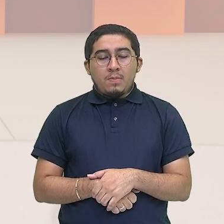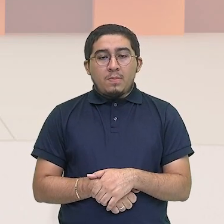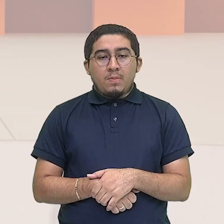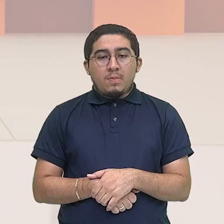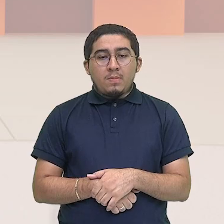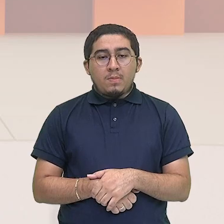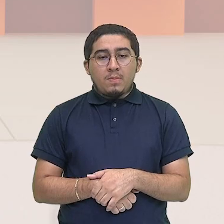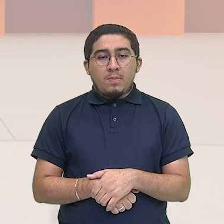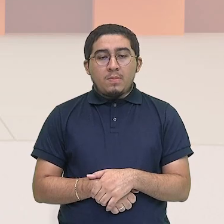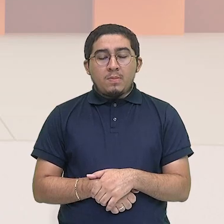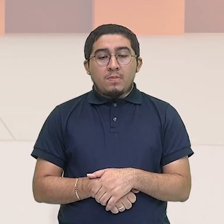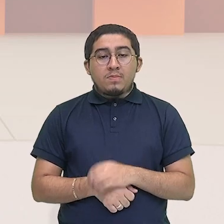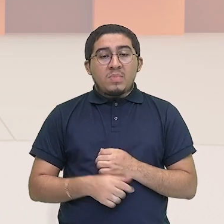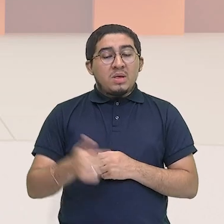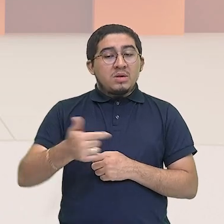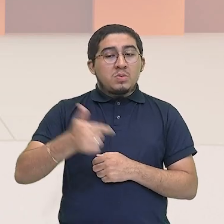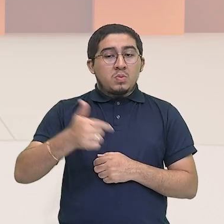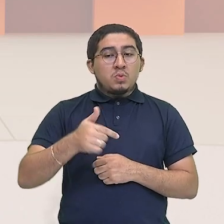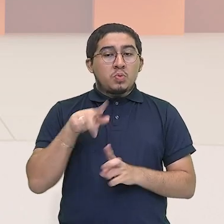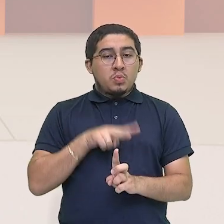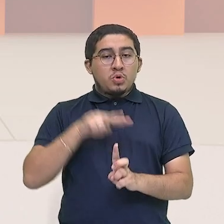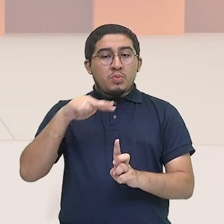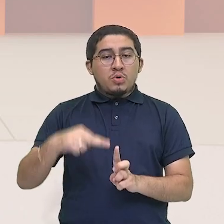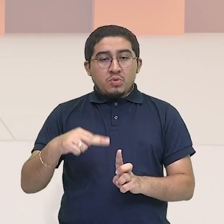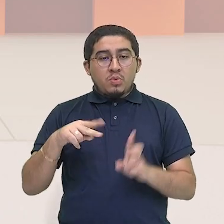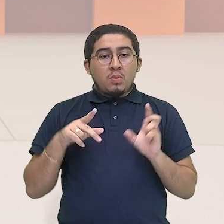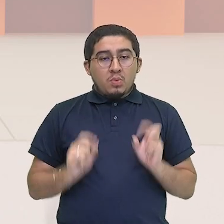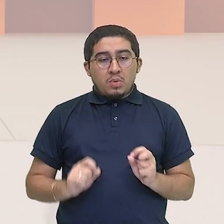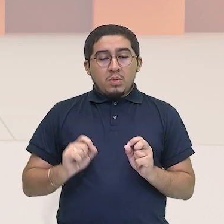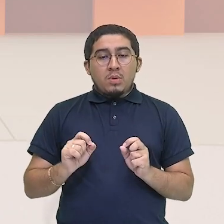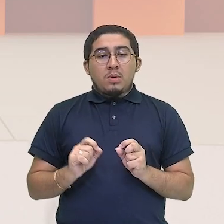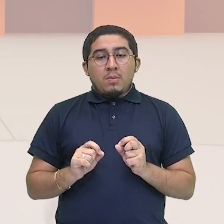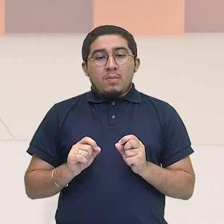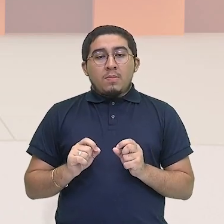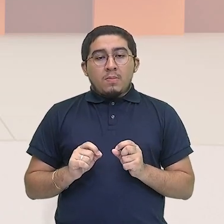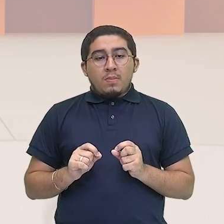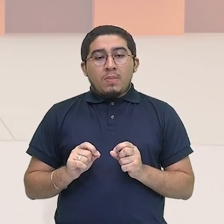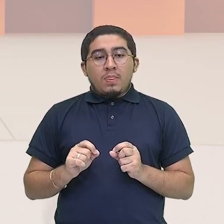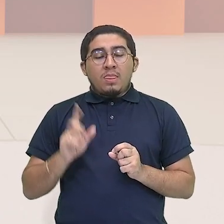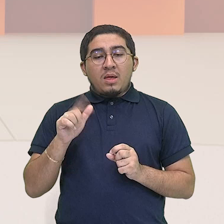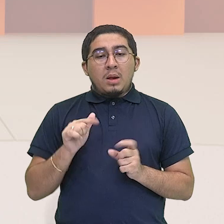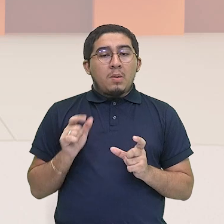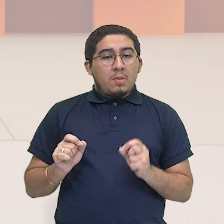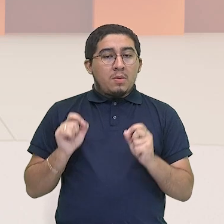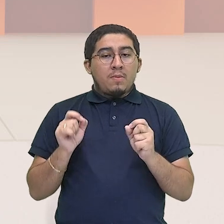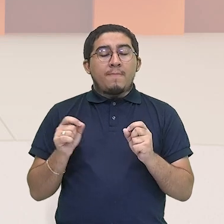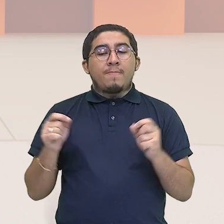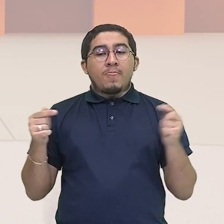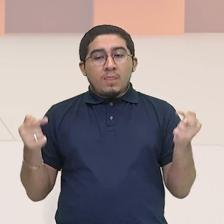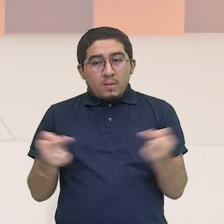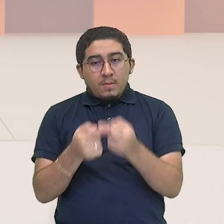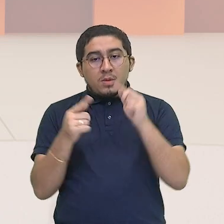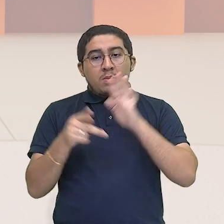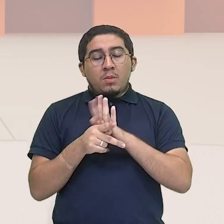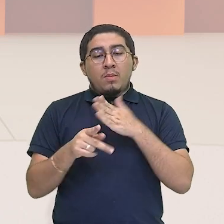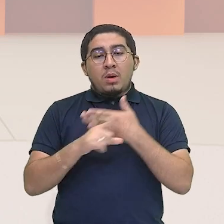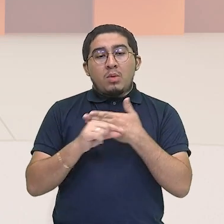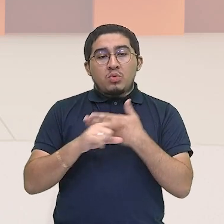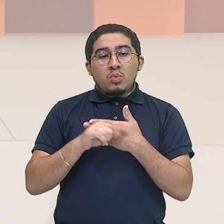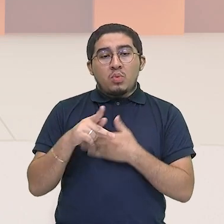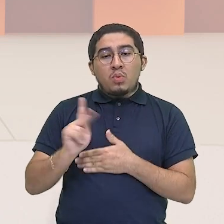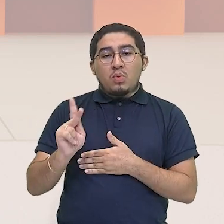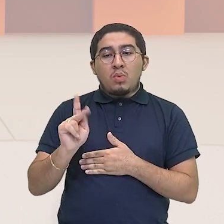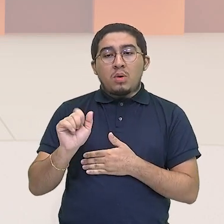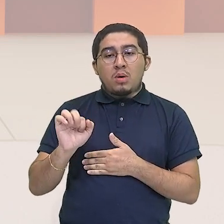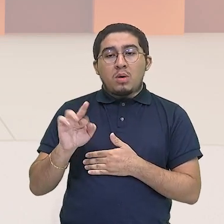a segunda perspectiva, contraditória, conflituosa, que está aí de acordo com Karl Marx e Max Weber,